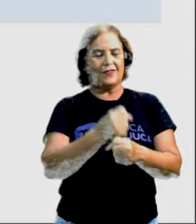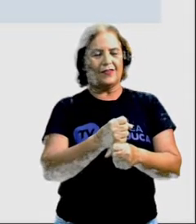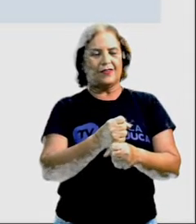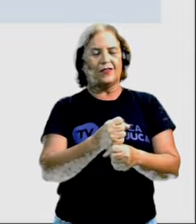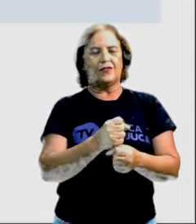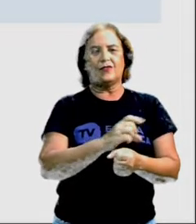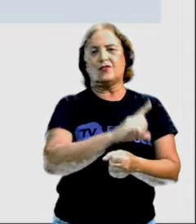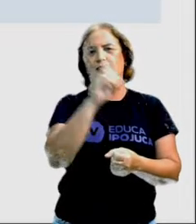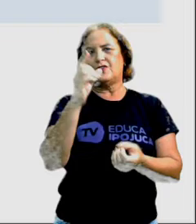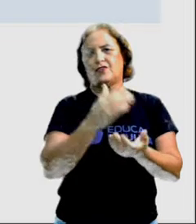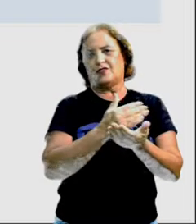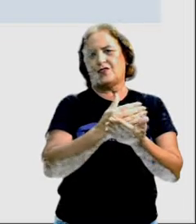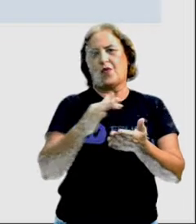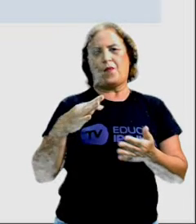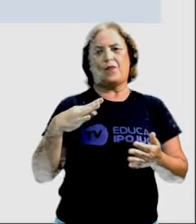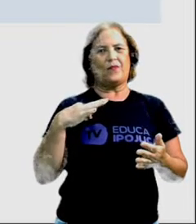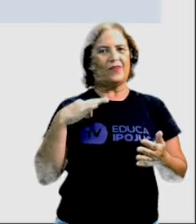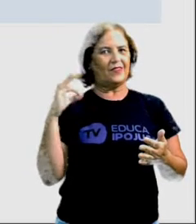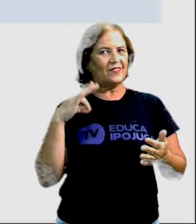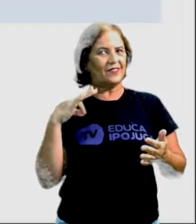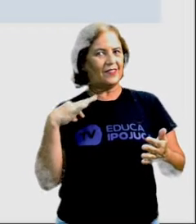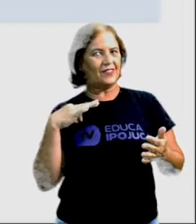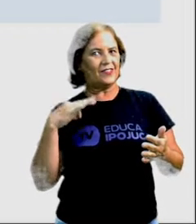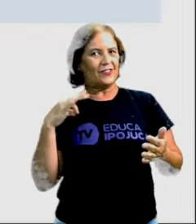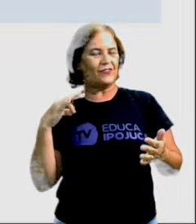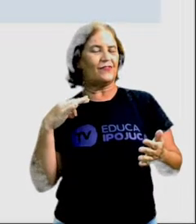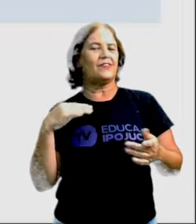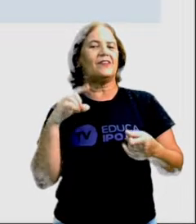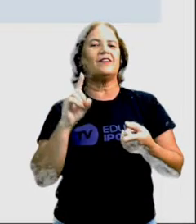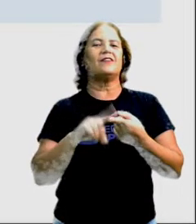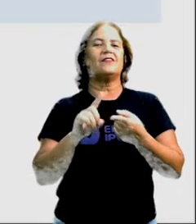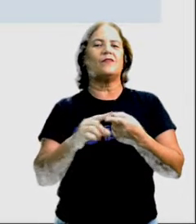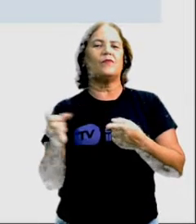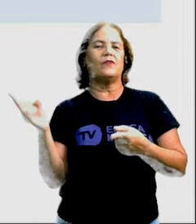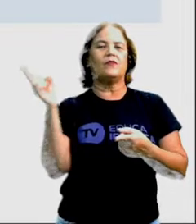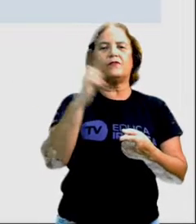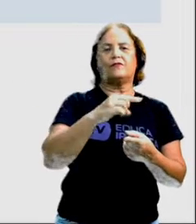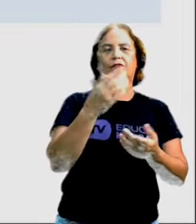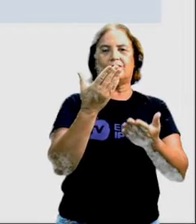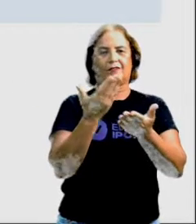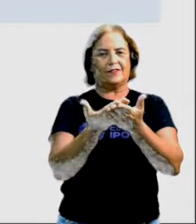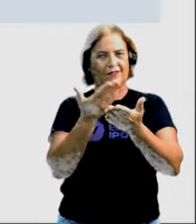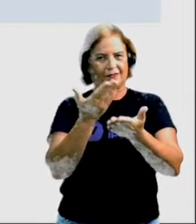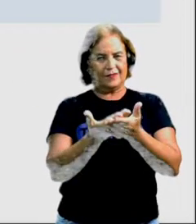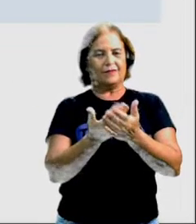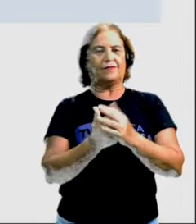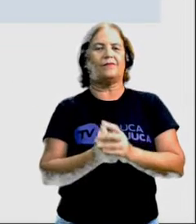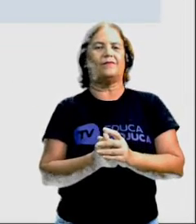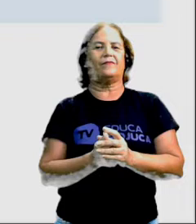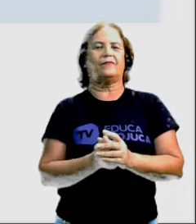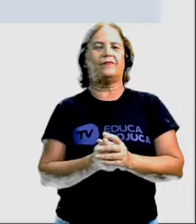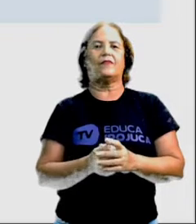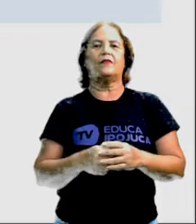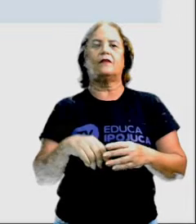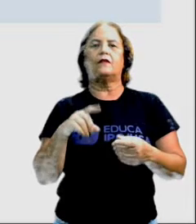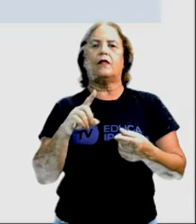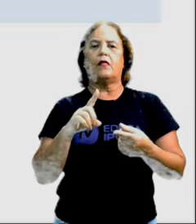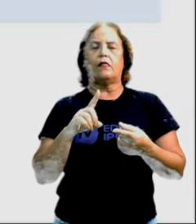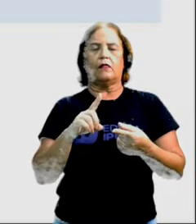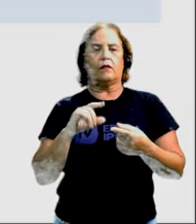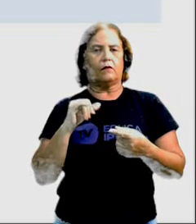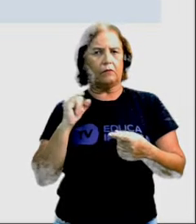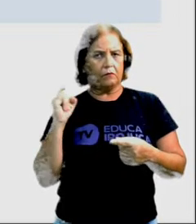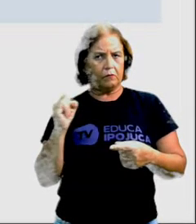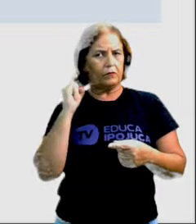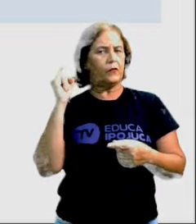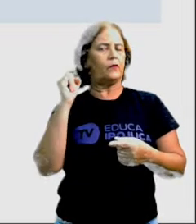que começa as férias e também o retorno às aulas Ah e ainda mais importante